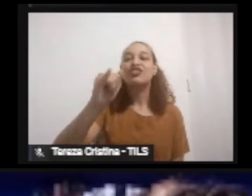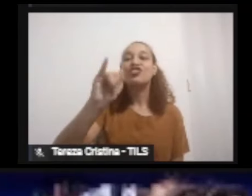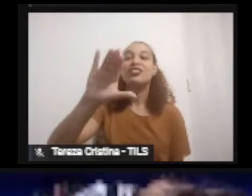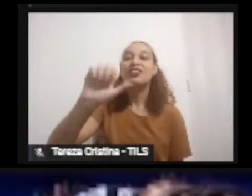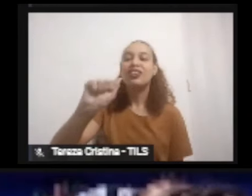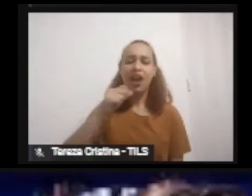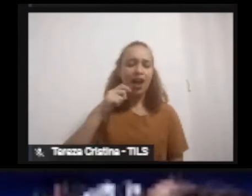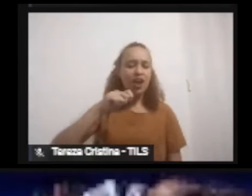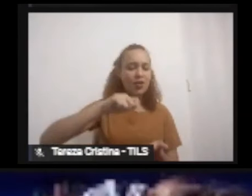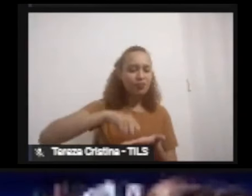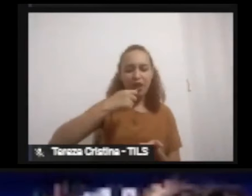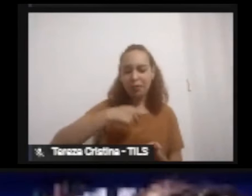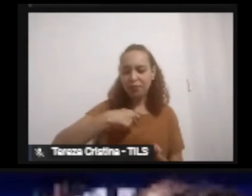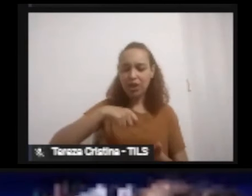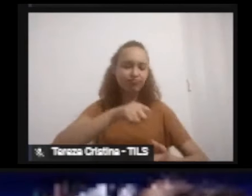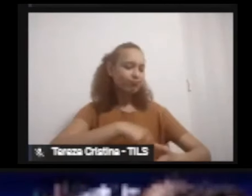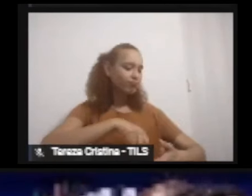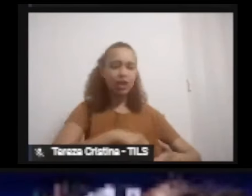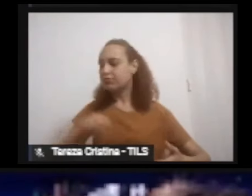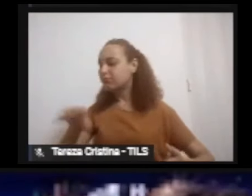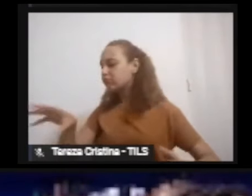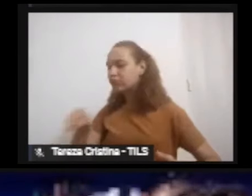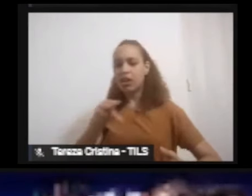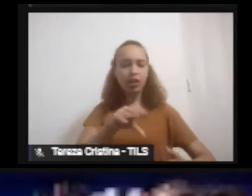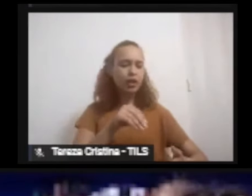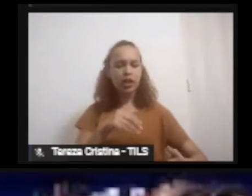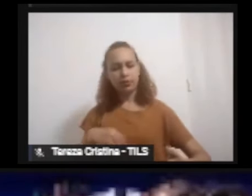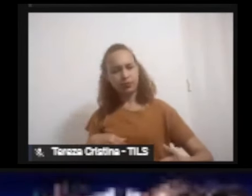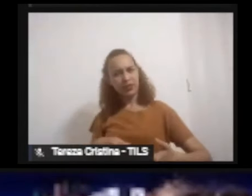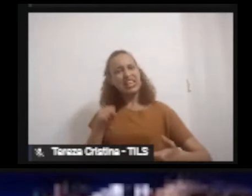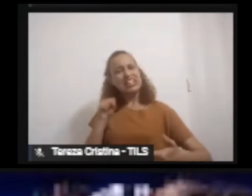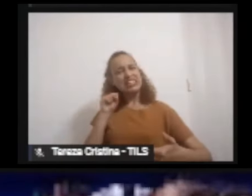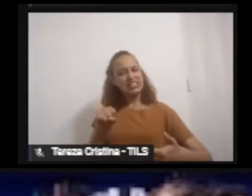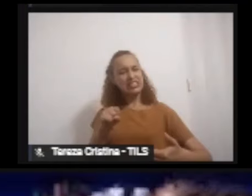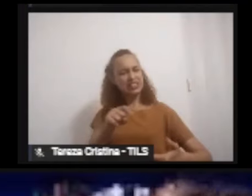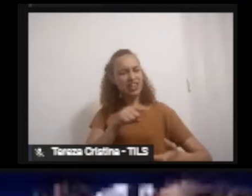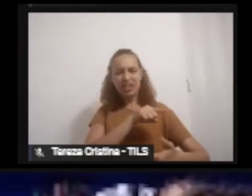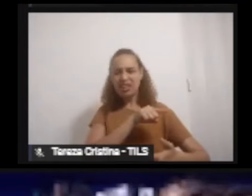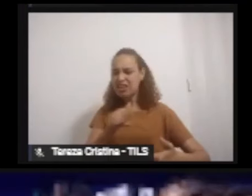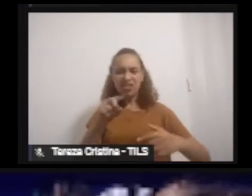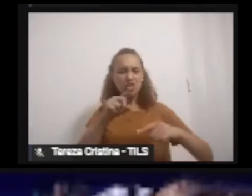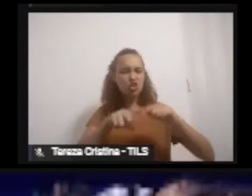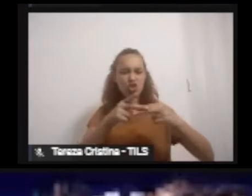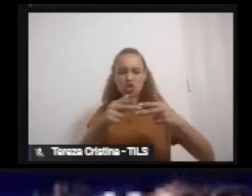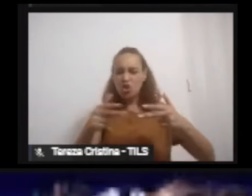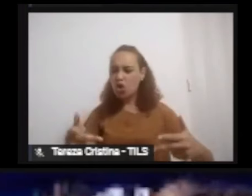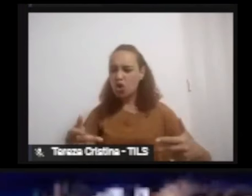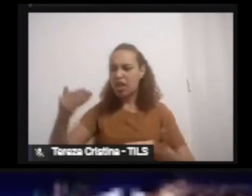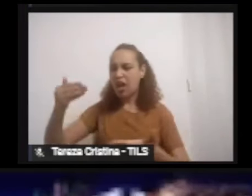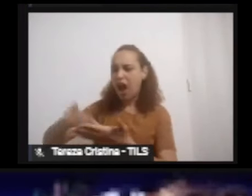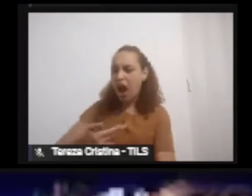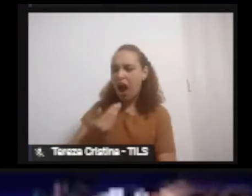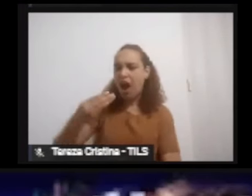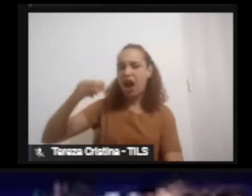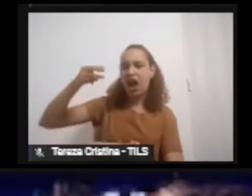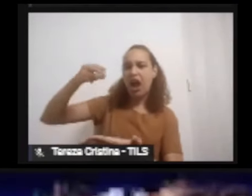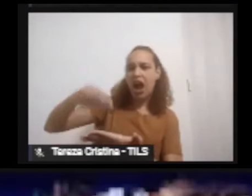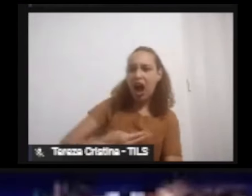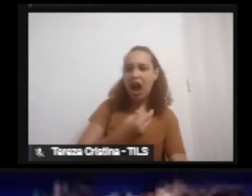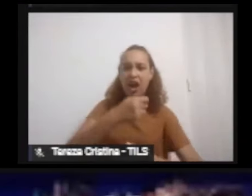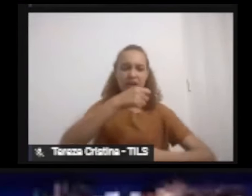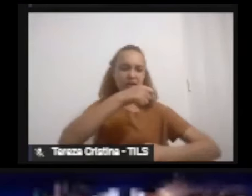esquentando a panela, eu falei, e se acontecesse alguma coisa que esses objetos nessa história esquecessem